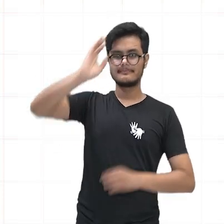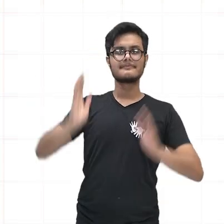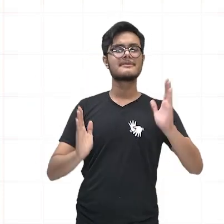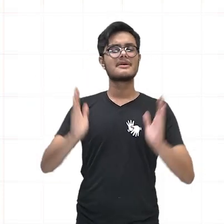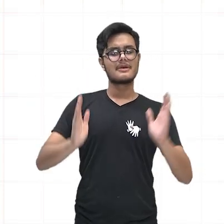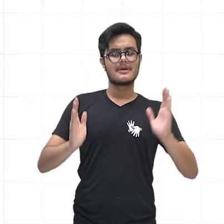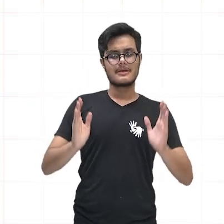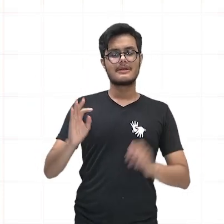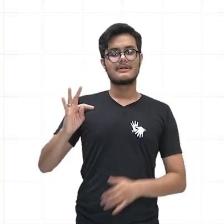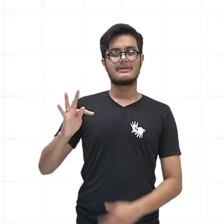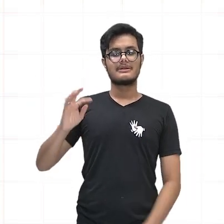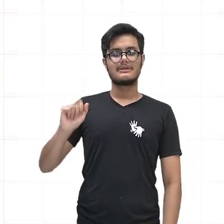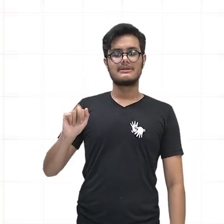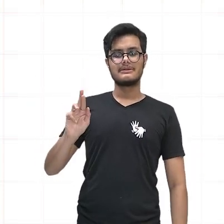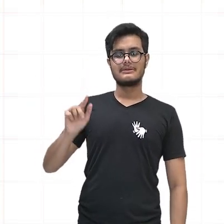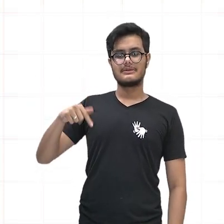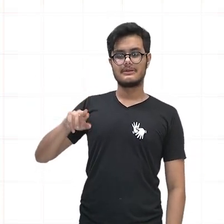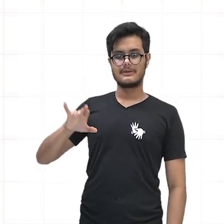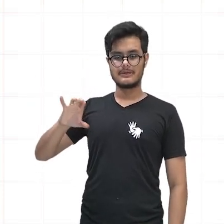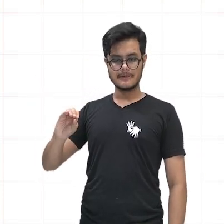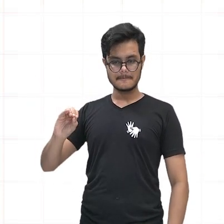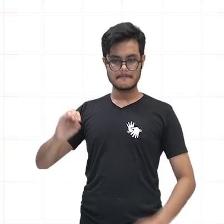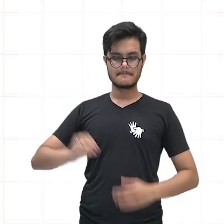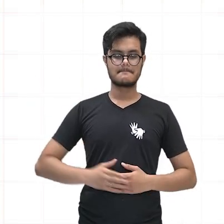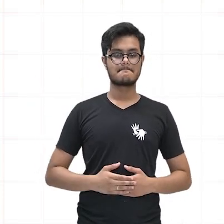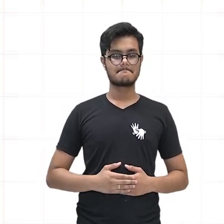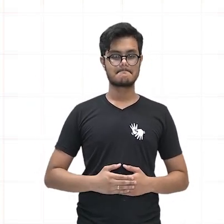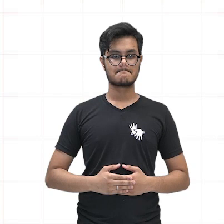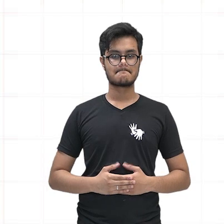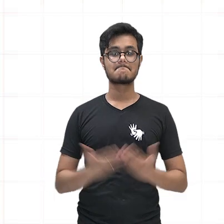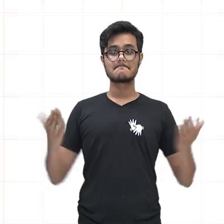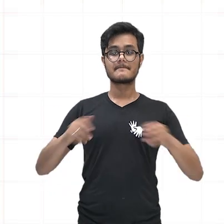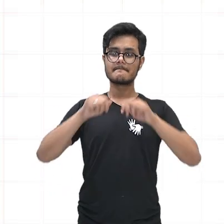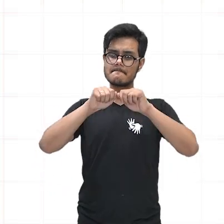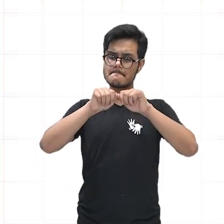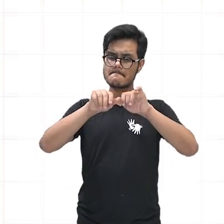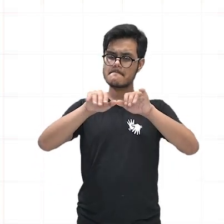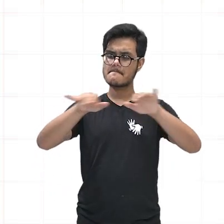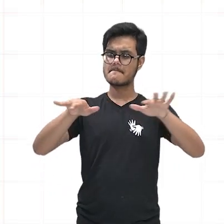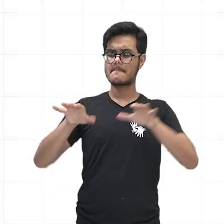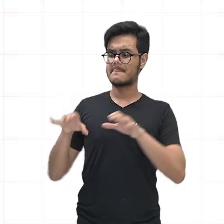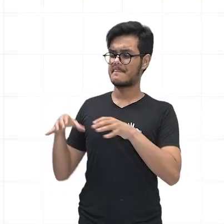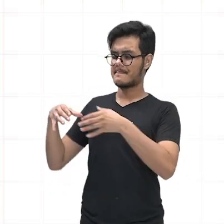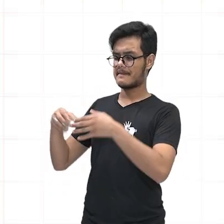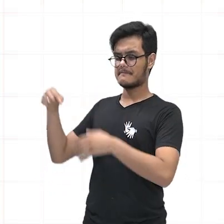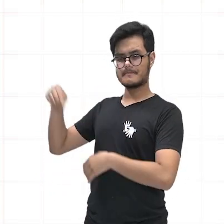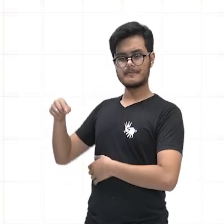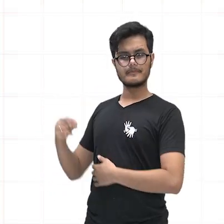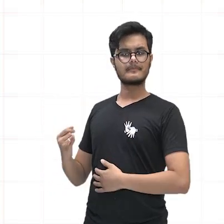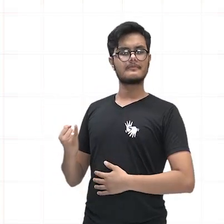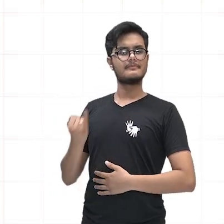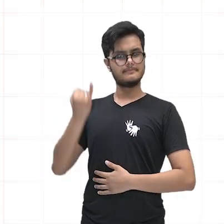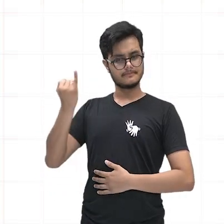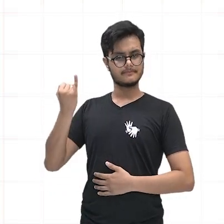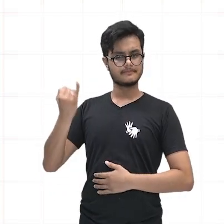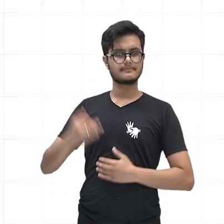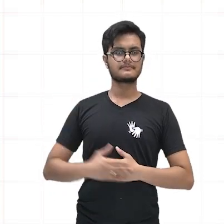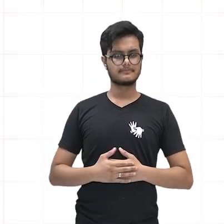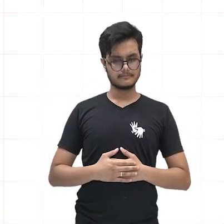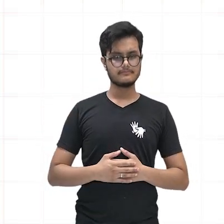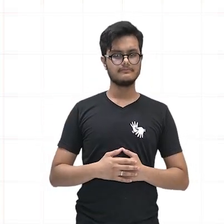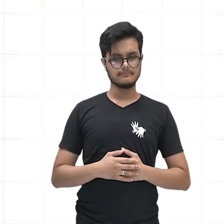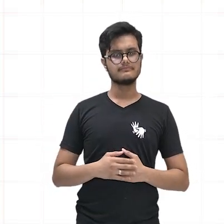Tarquino Prisco tá a expansão e a influência etrusca tiveram um impacto